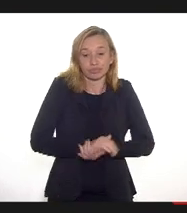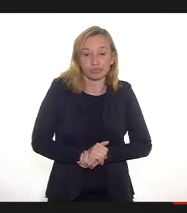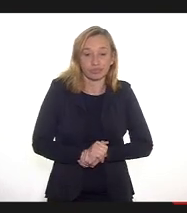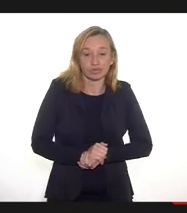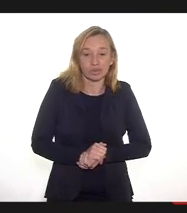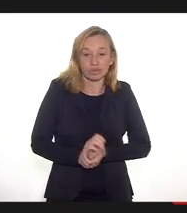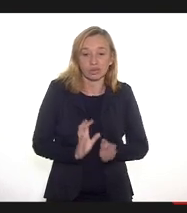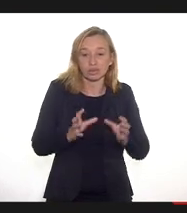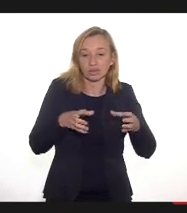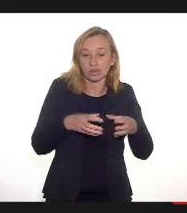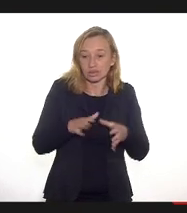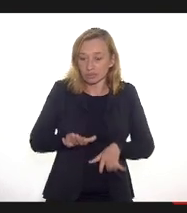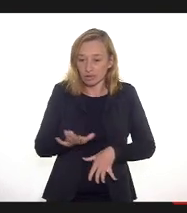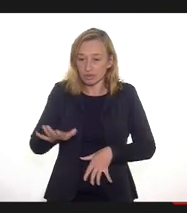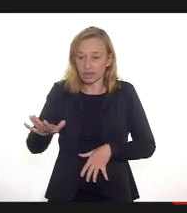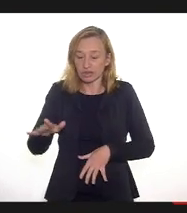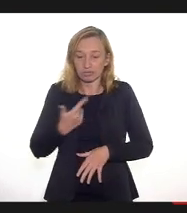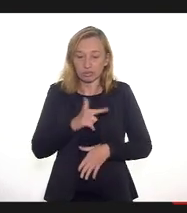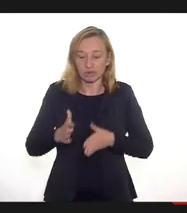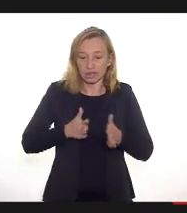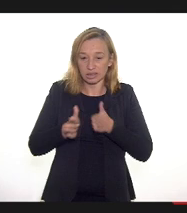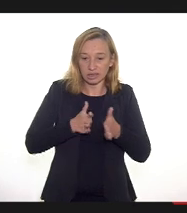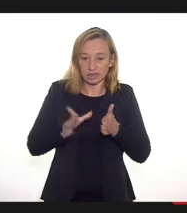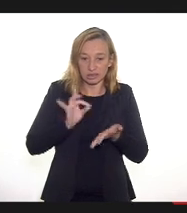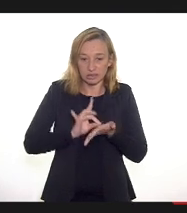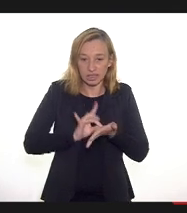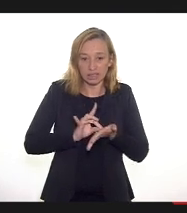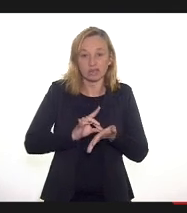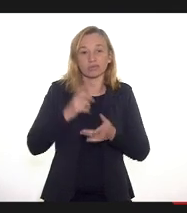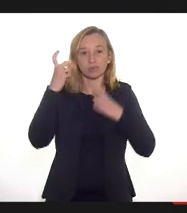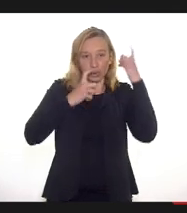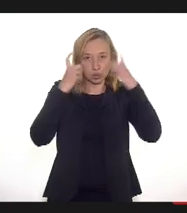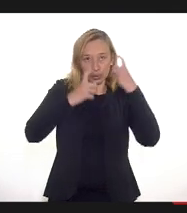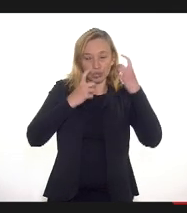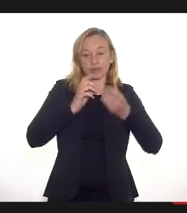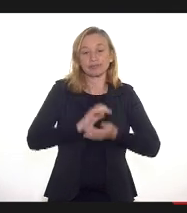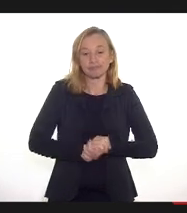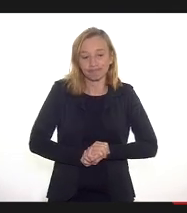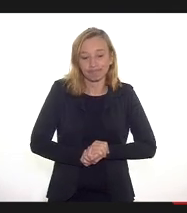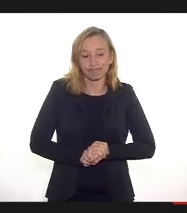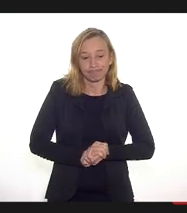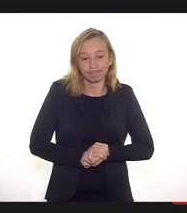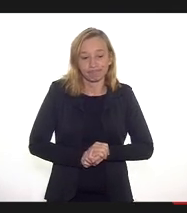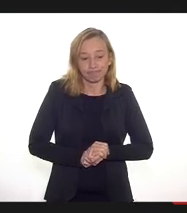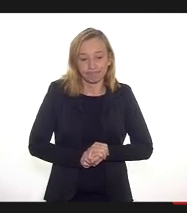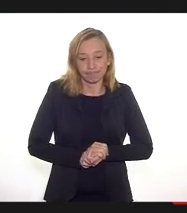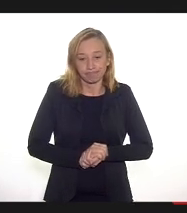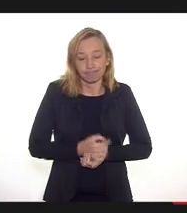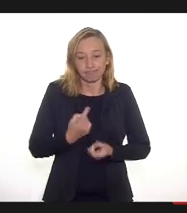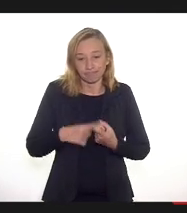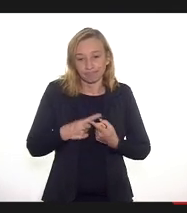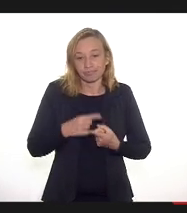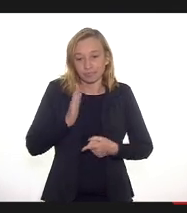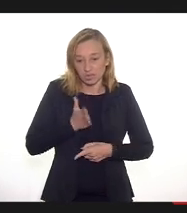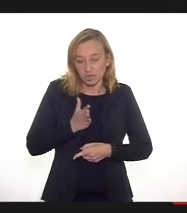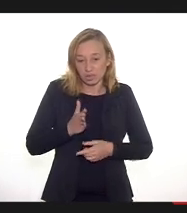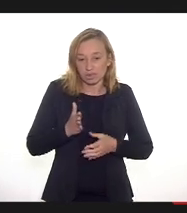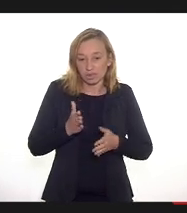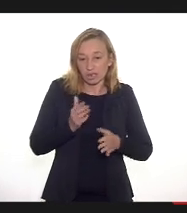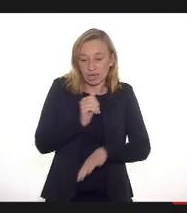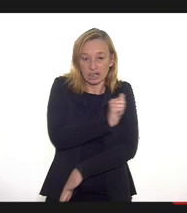de comunidade que não têm acesso de verdade. Isso muito me preocupa, porque já que as aulas